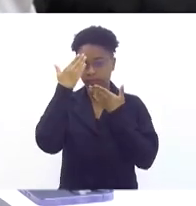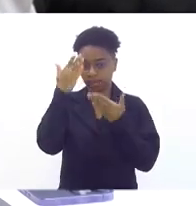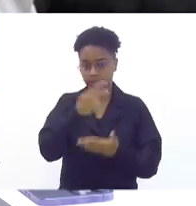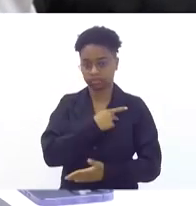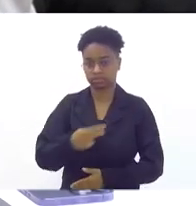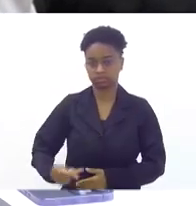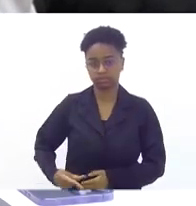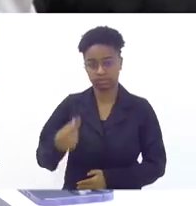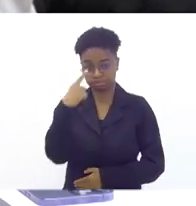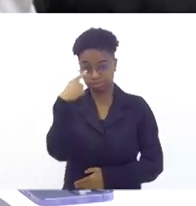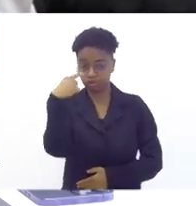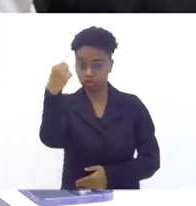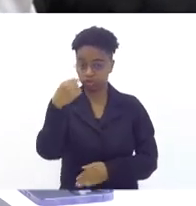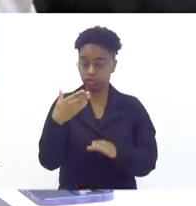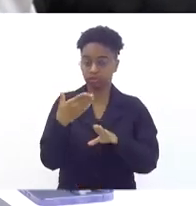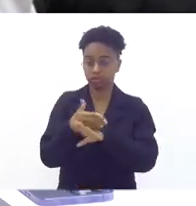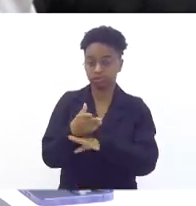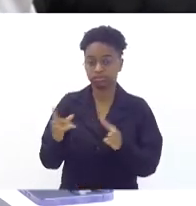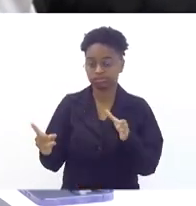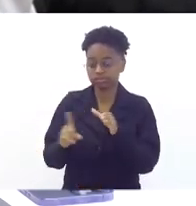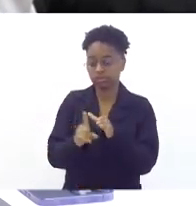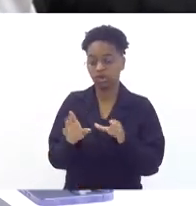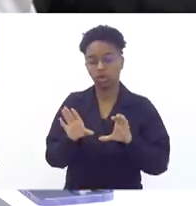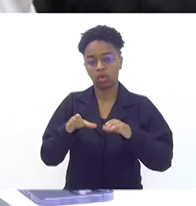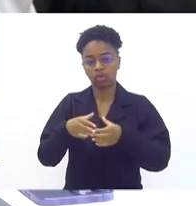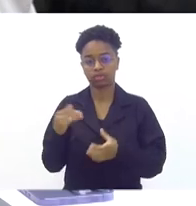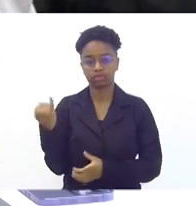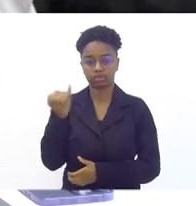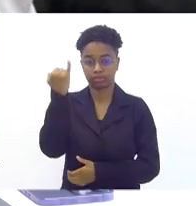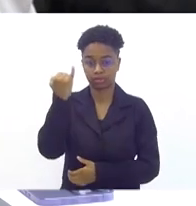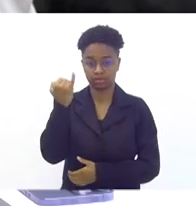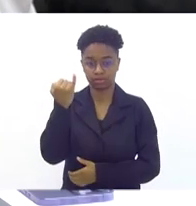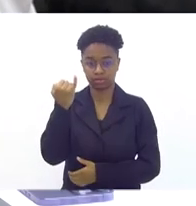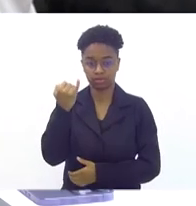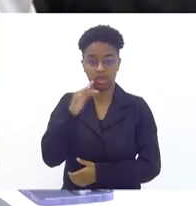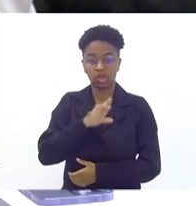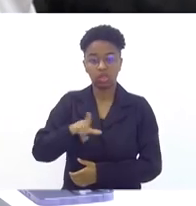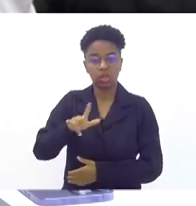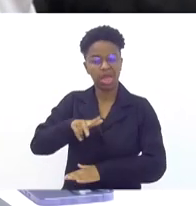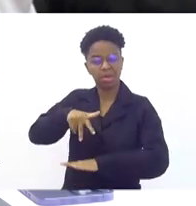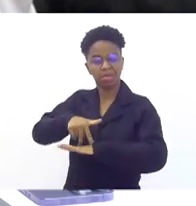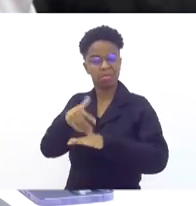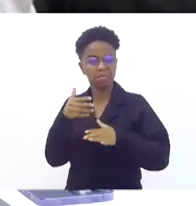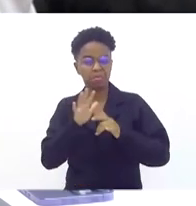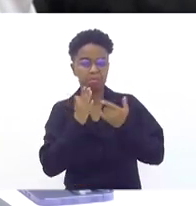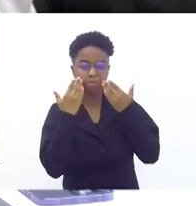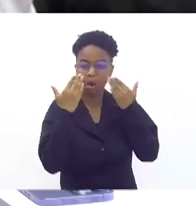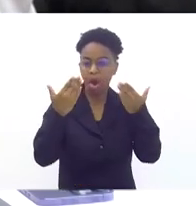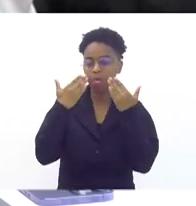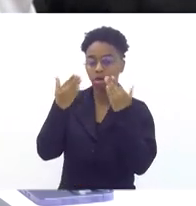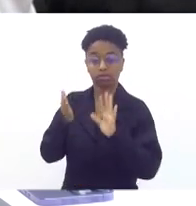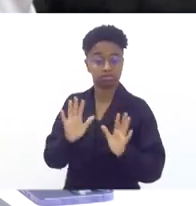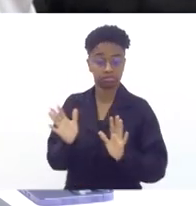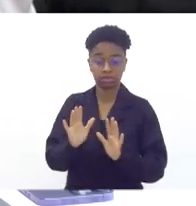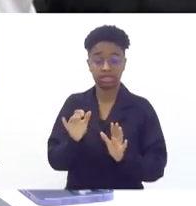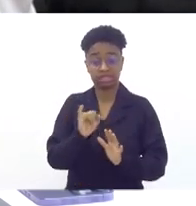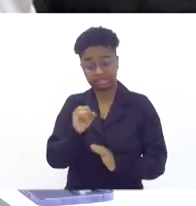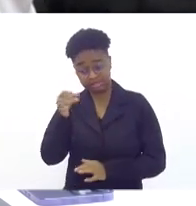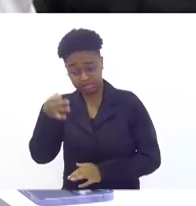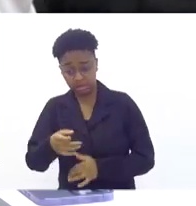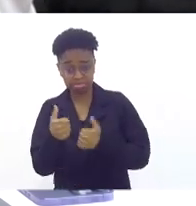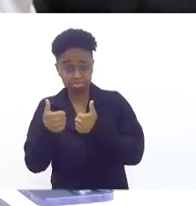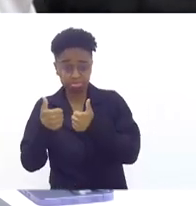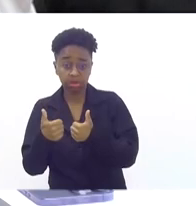meu presidente por ter me escolhido para participar de uma comissão tão importante que não é palco não é palco político como eu disse certo é o certo